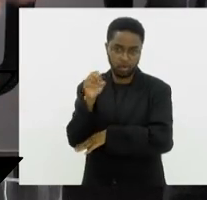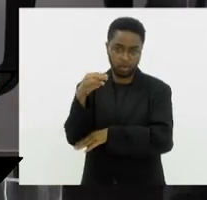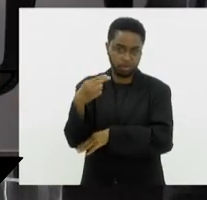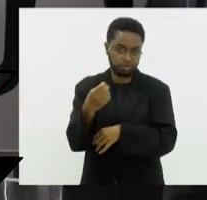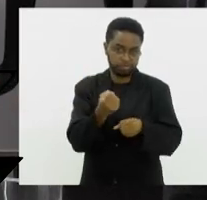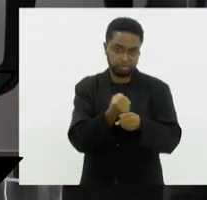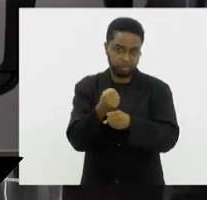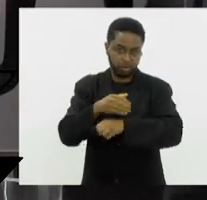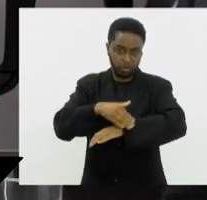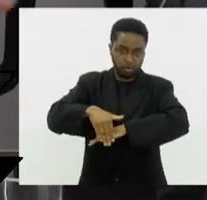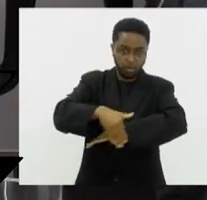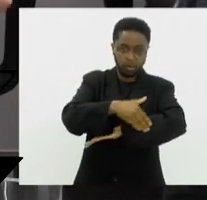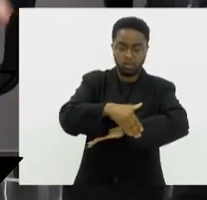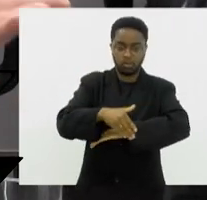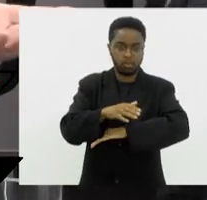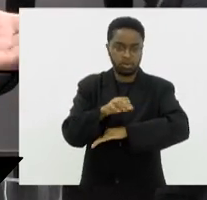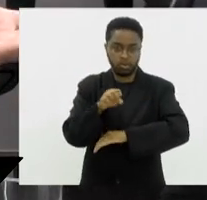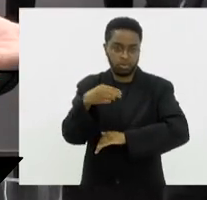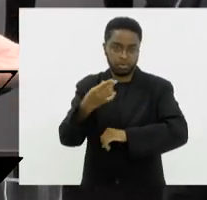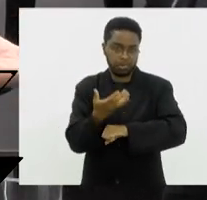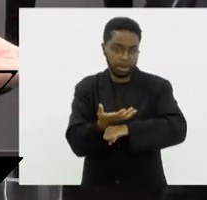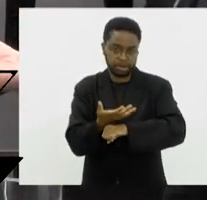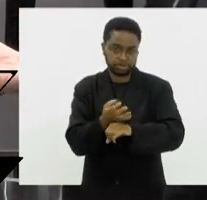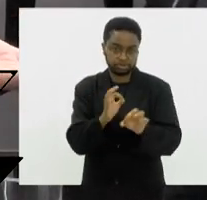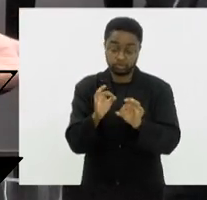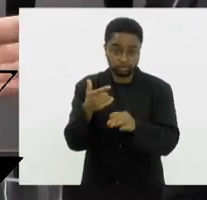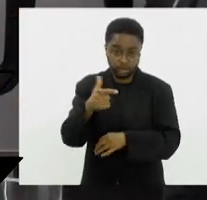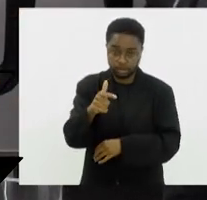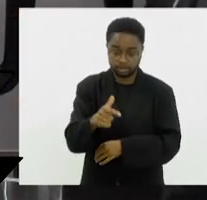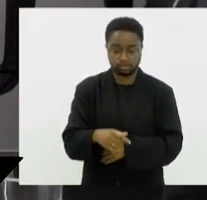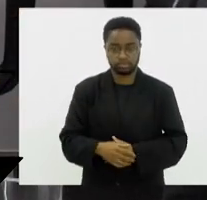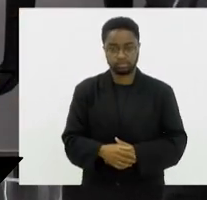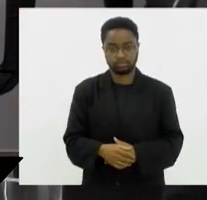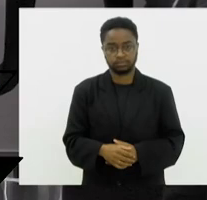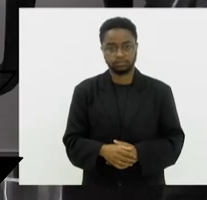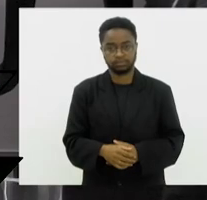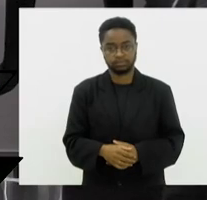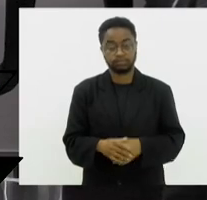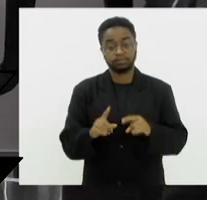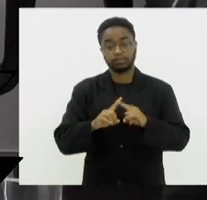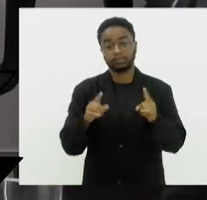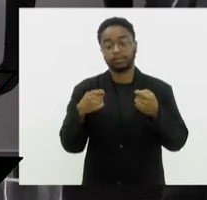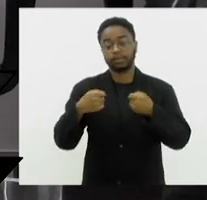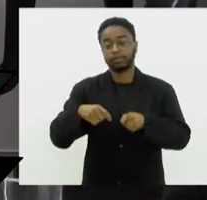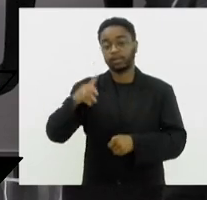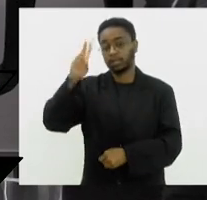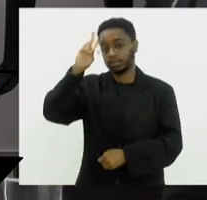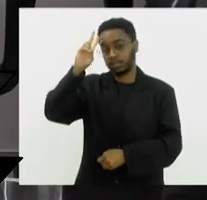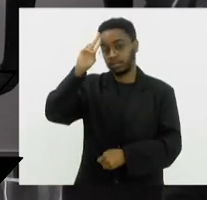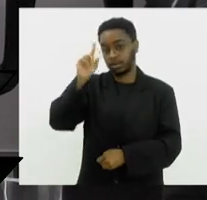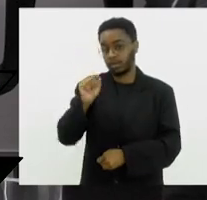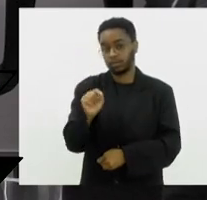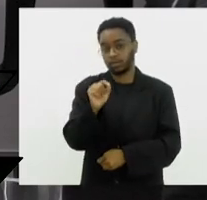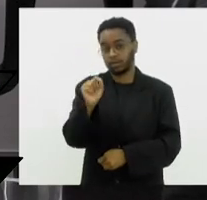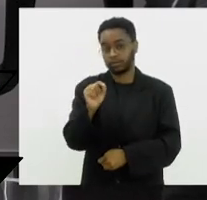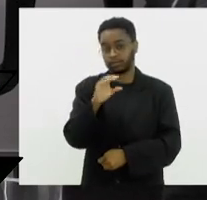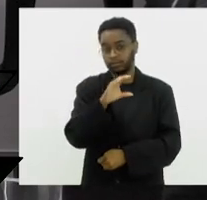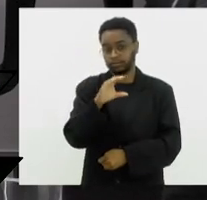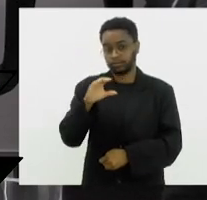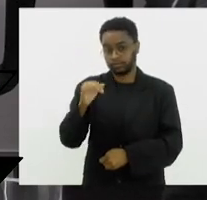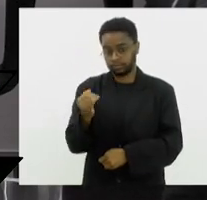etc., de urbanização, de praças, etc. Só de lembrar que a